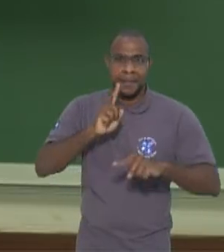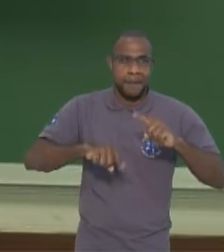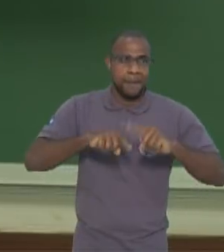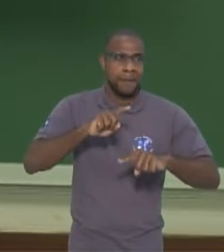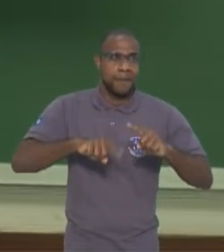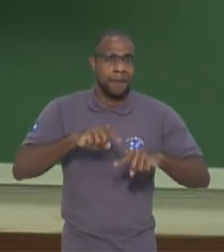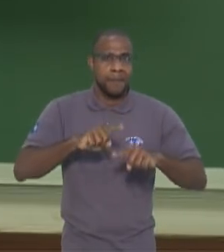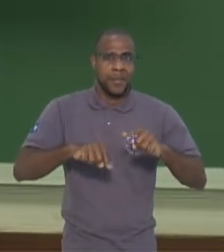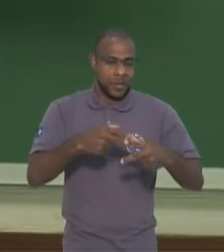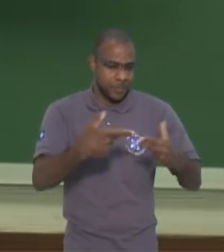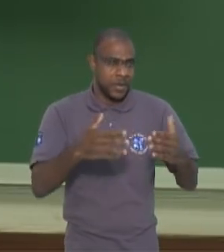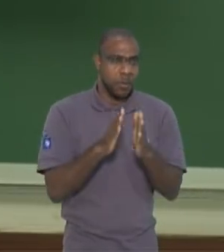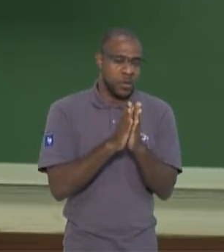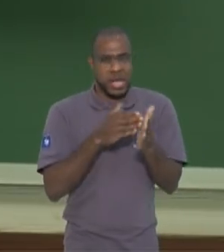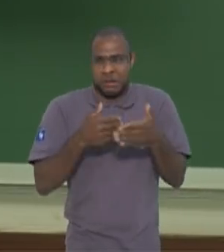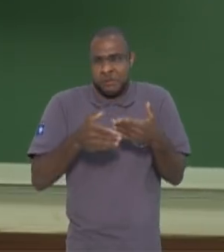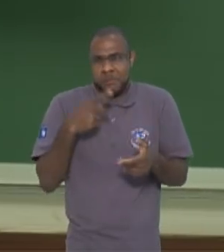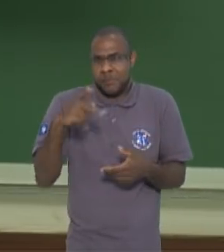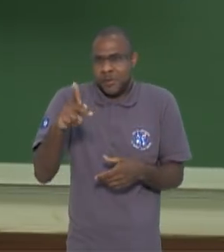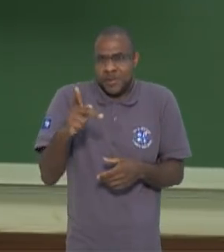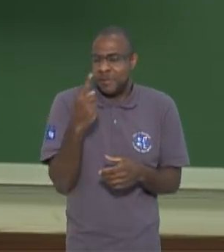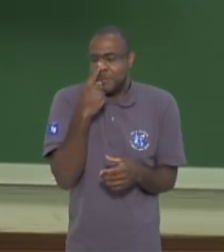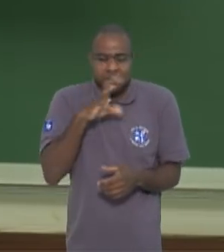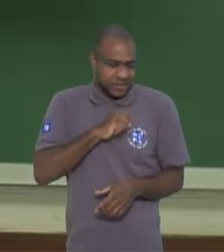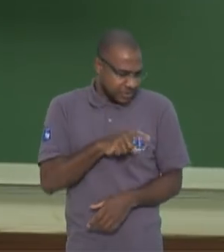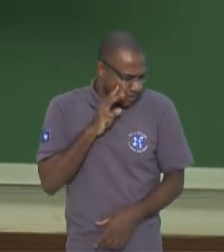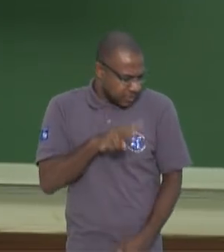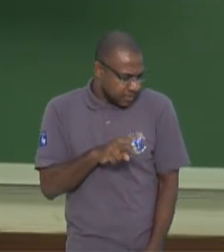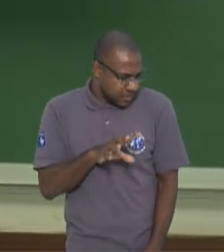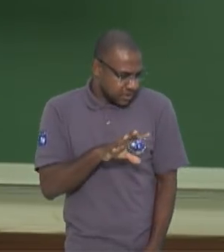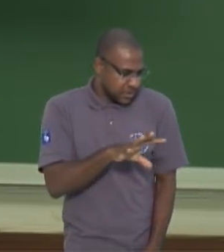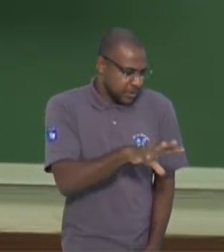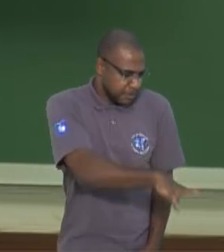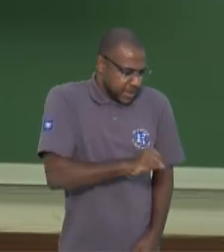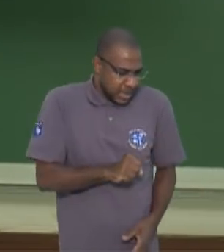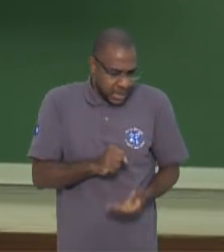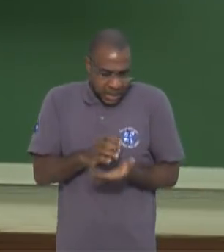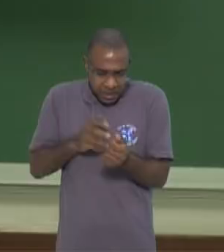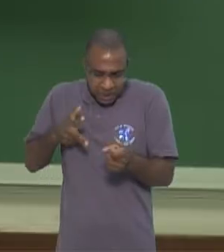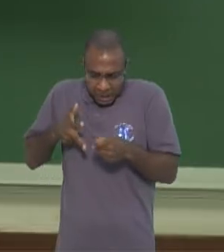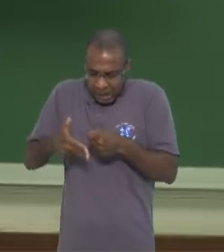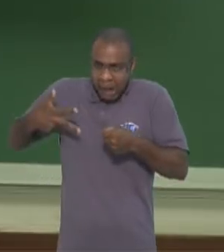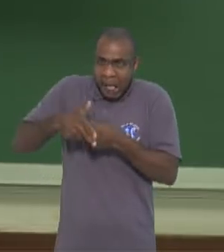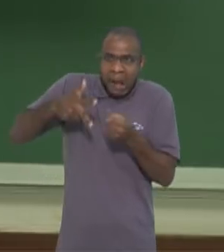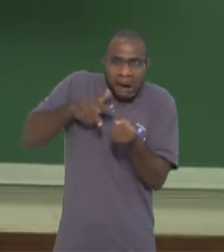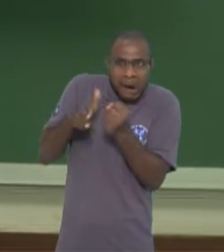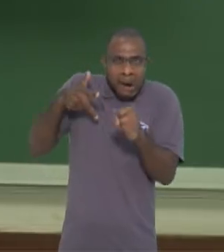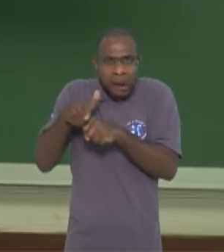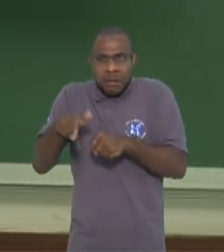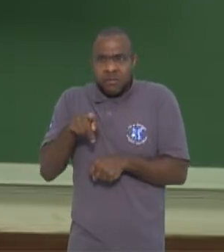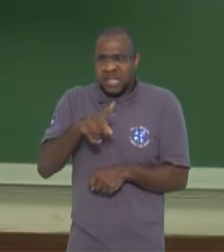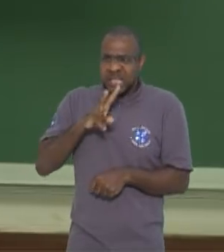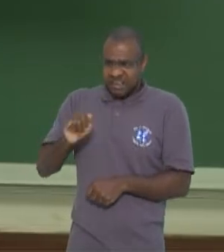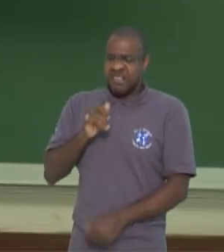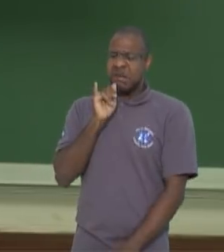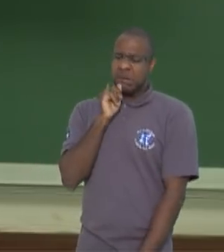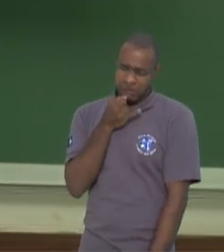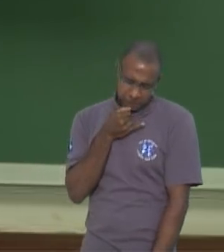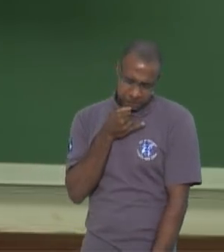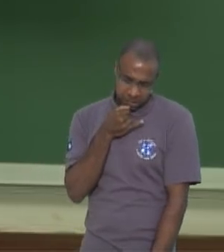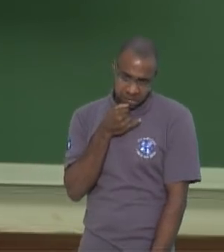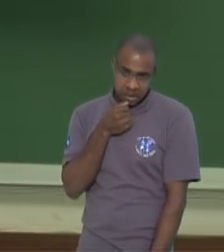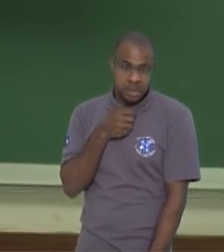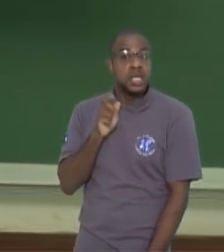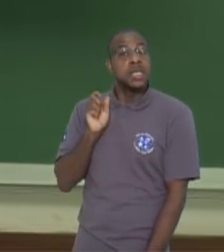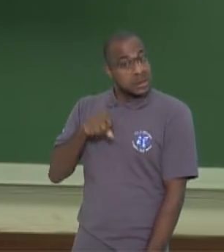aquele boneco meu ali que eu trouxe, aquela lhama, e cortasse, rasgasse, por exemplo, eu ia ficar triste. Logo, ele tem